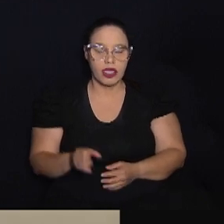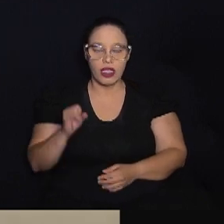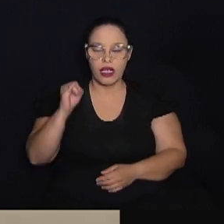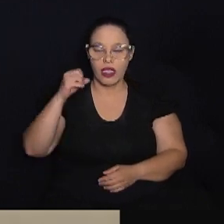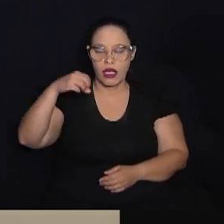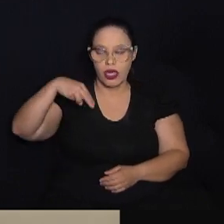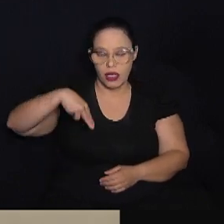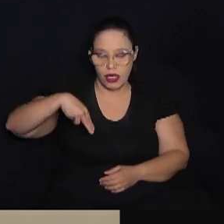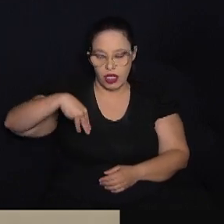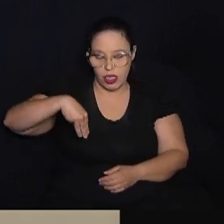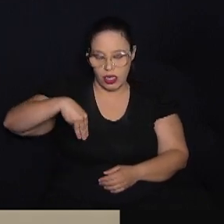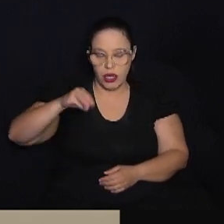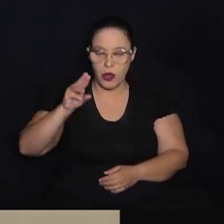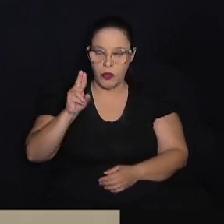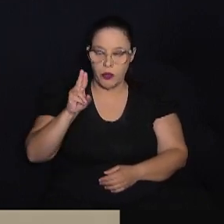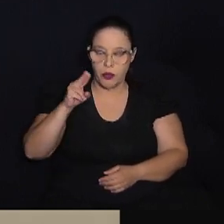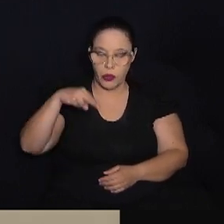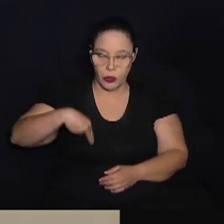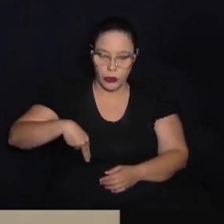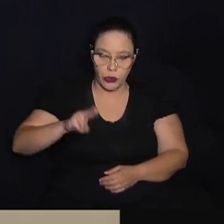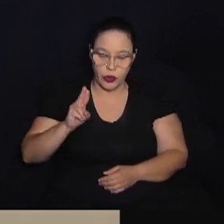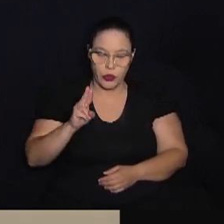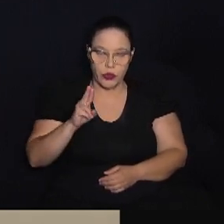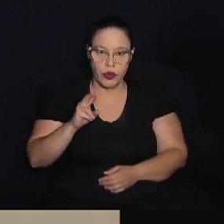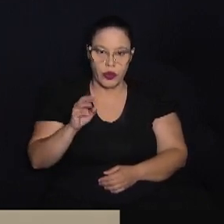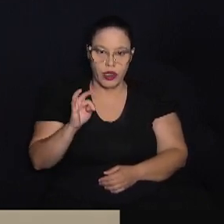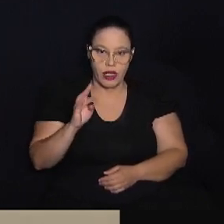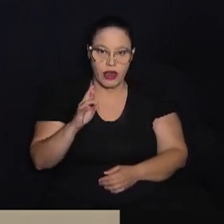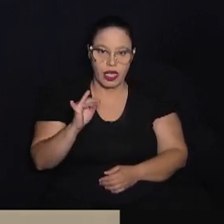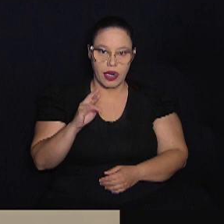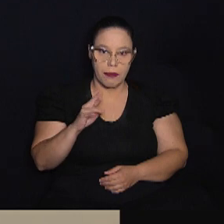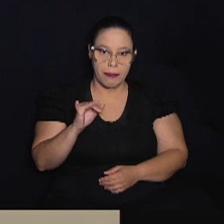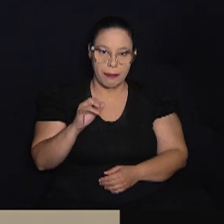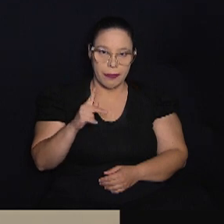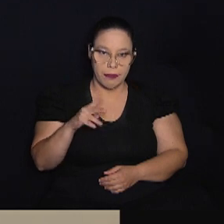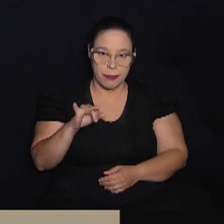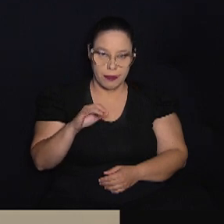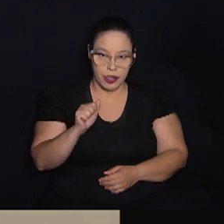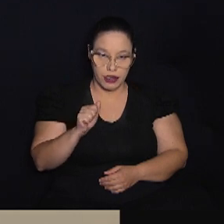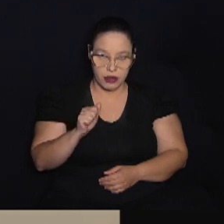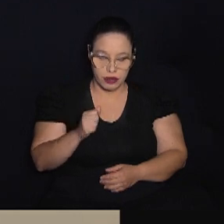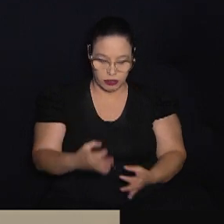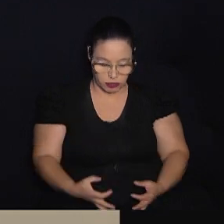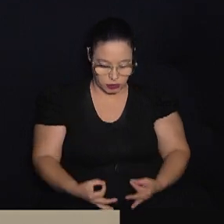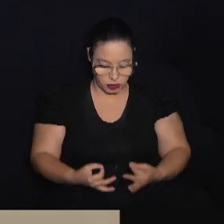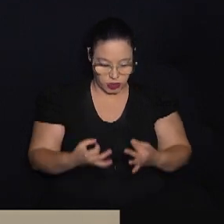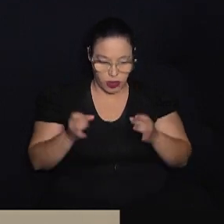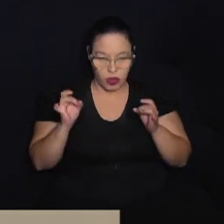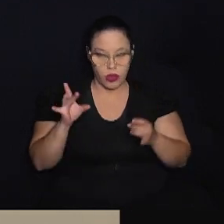imunoterapias, o que seriam basicamente? A gente consegue, o tumor por